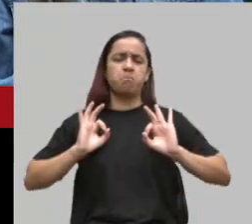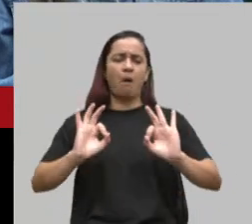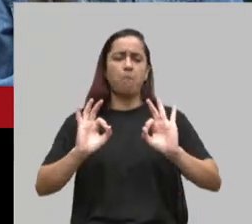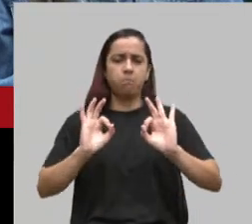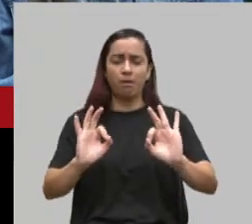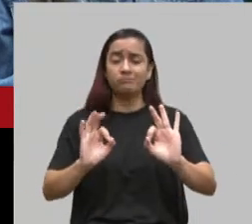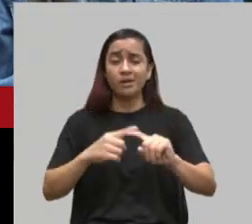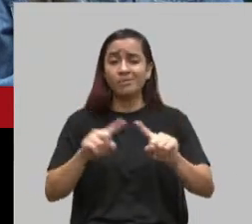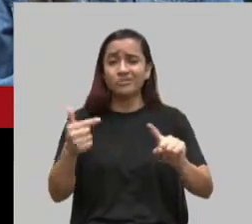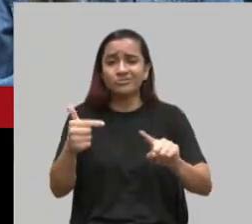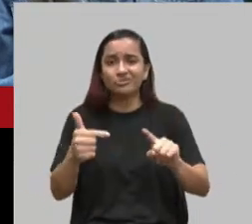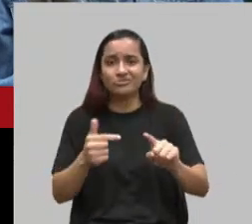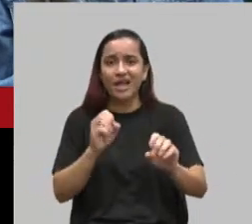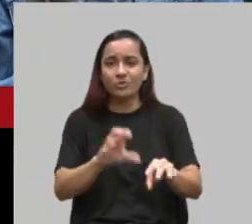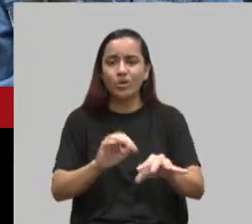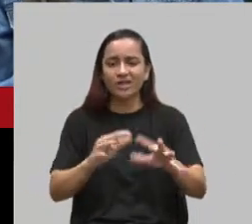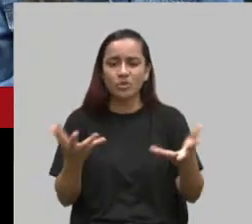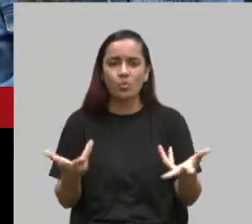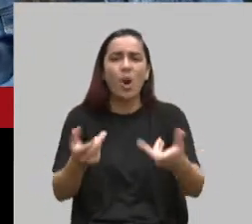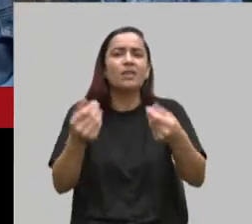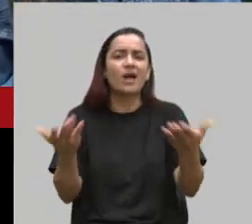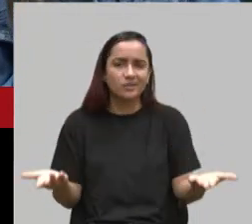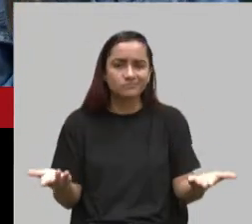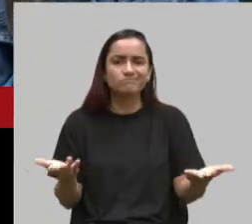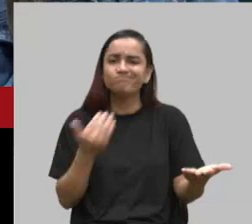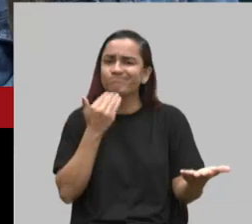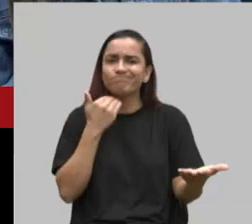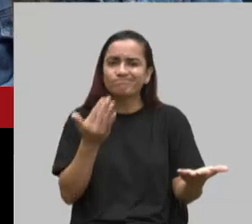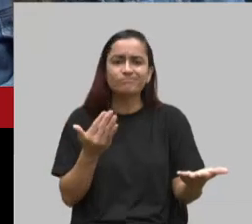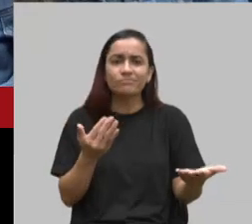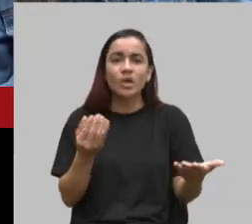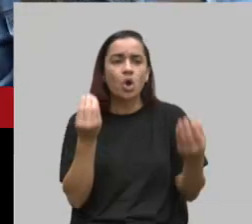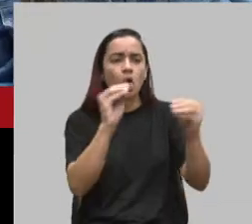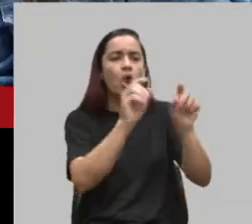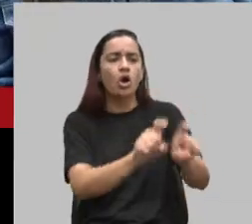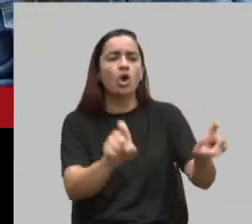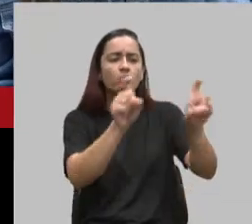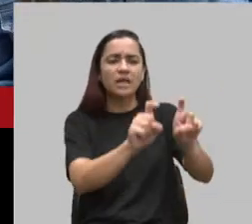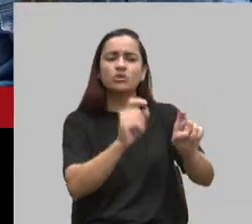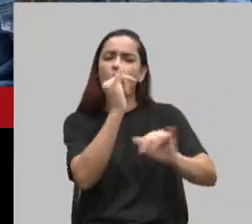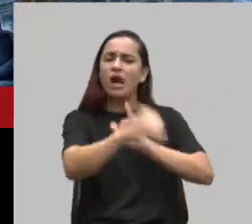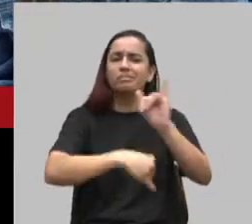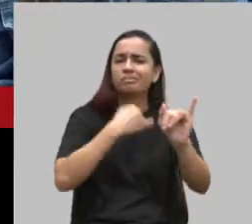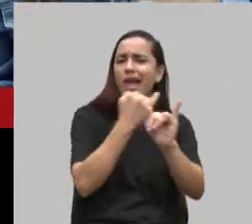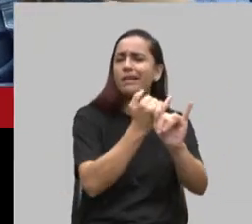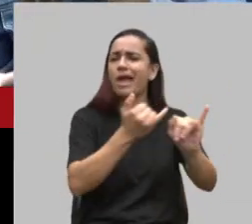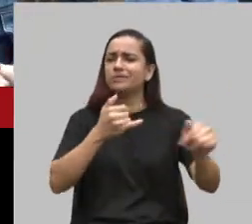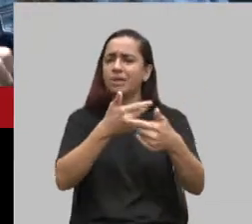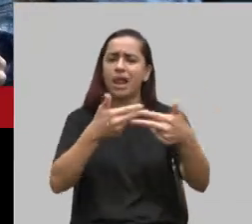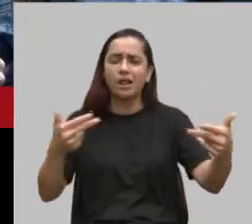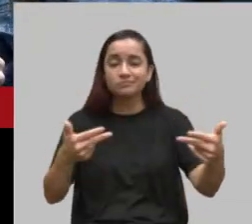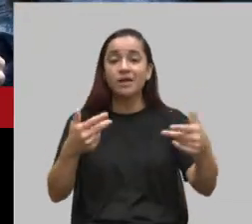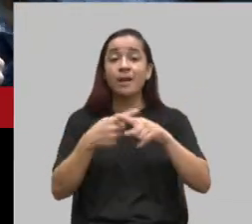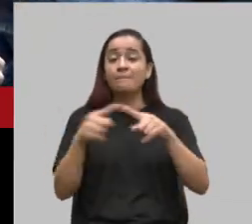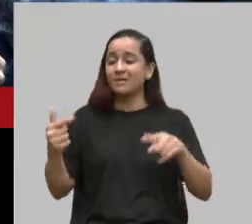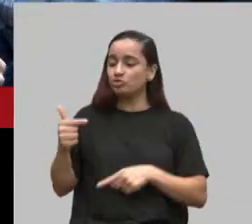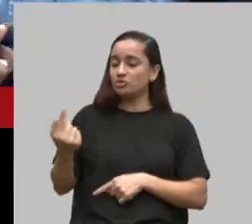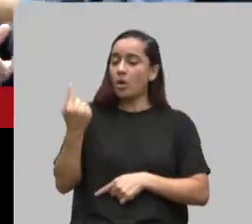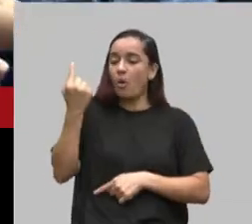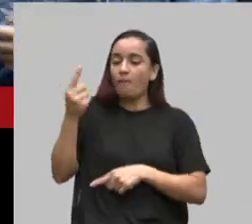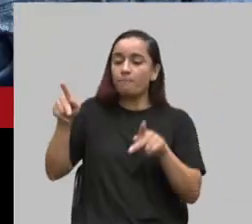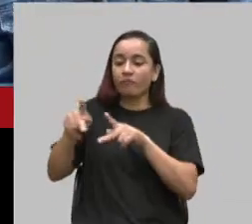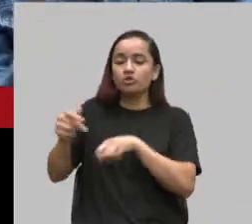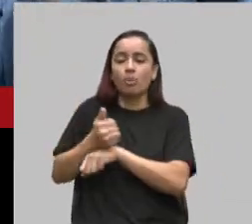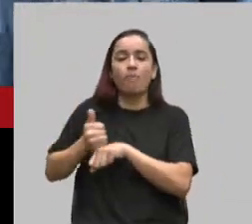educação de qualidade O que adianta você colocar computadores internet de qualidade e não tem um professor qualificado para te